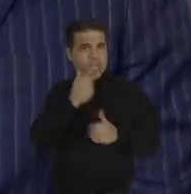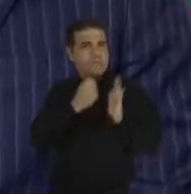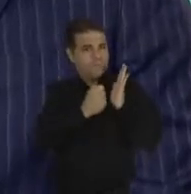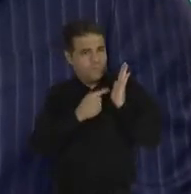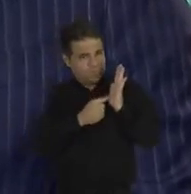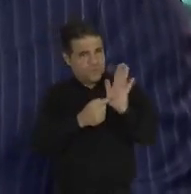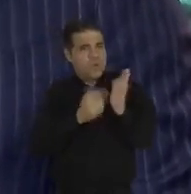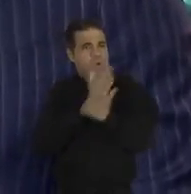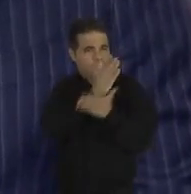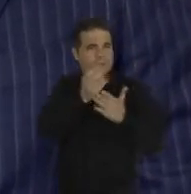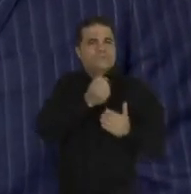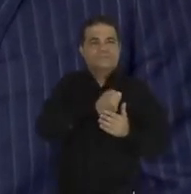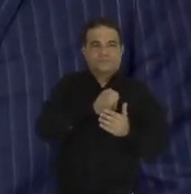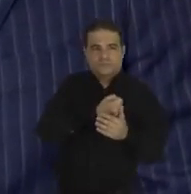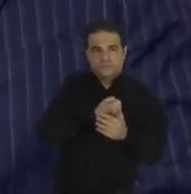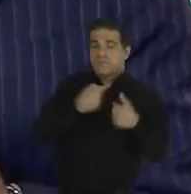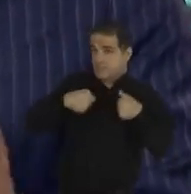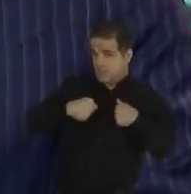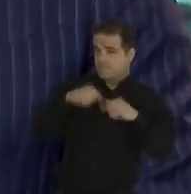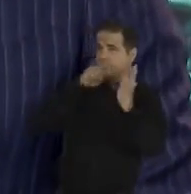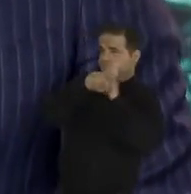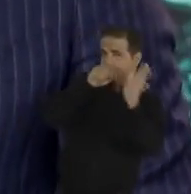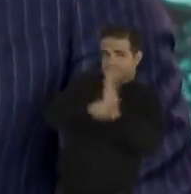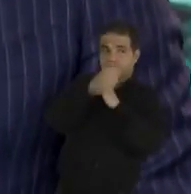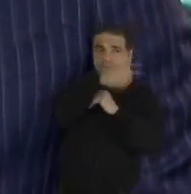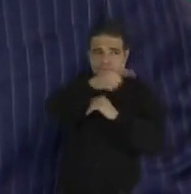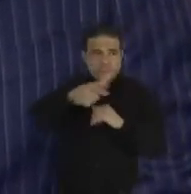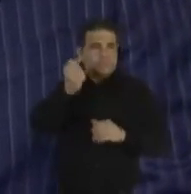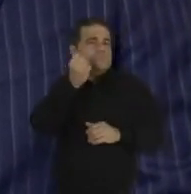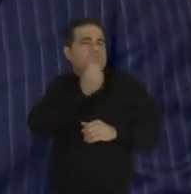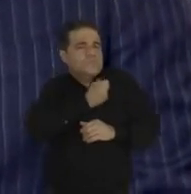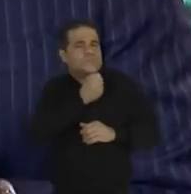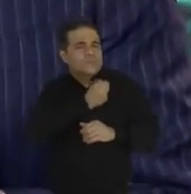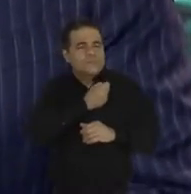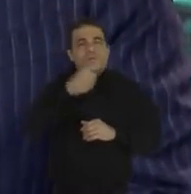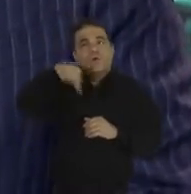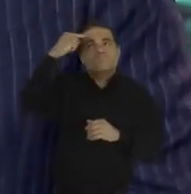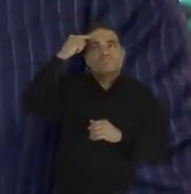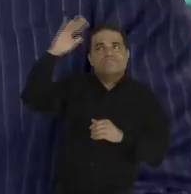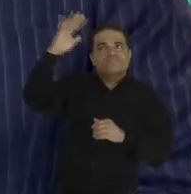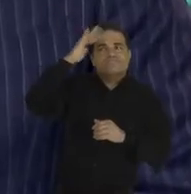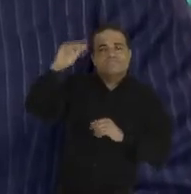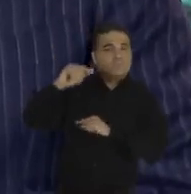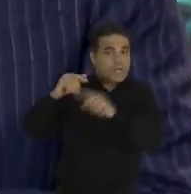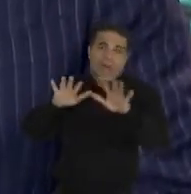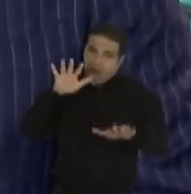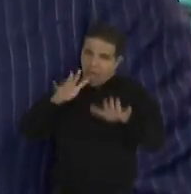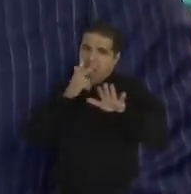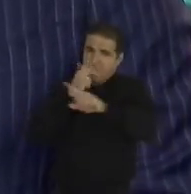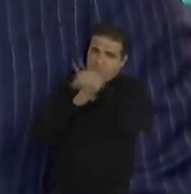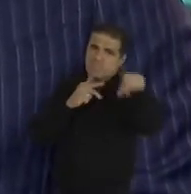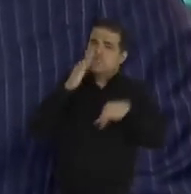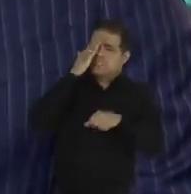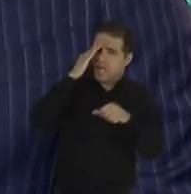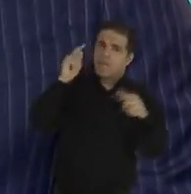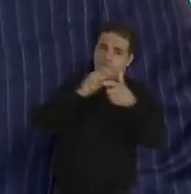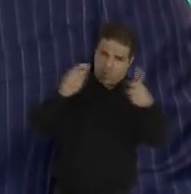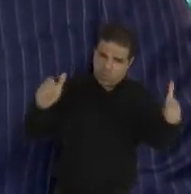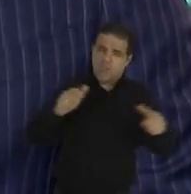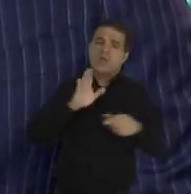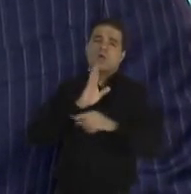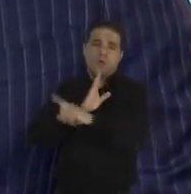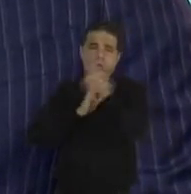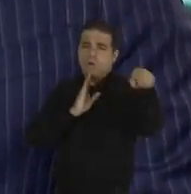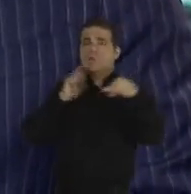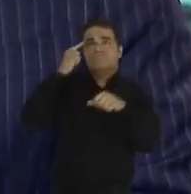números queria adicionar outros para pensar um pouco né talvez você já sabe muitos de vocês já sabem